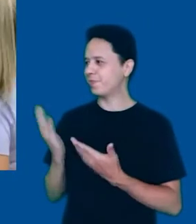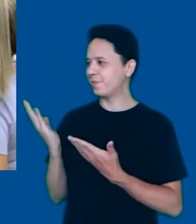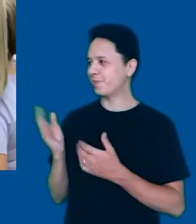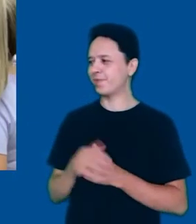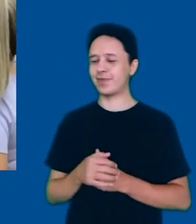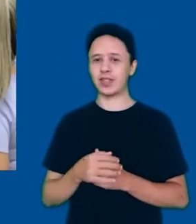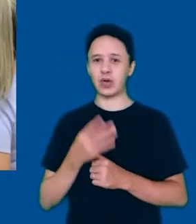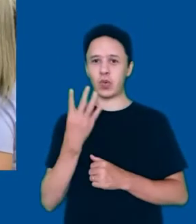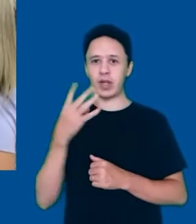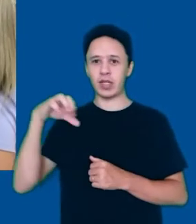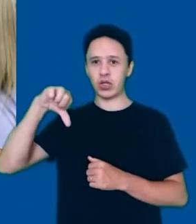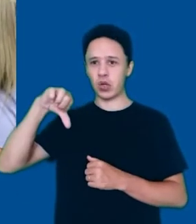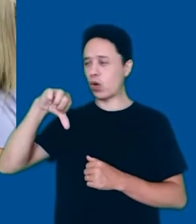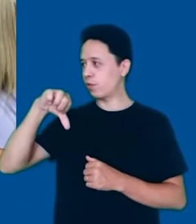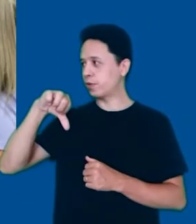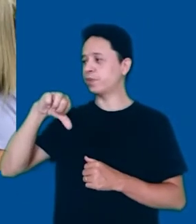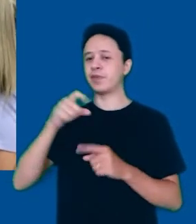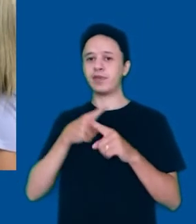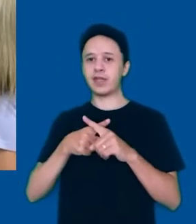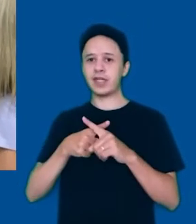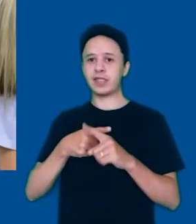fazer 49 por 21.